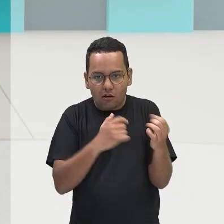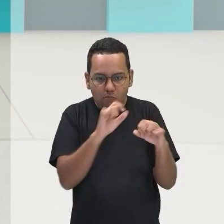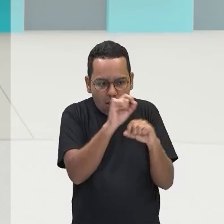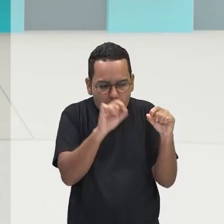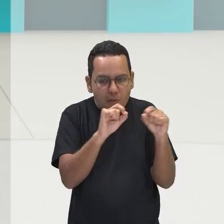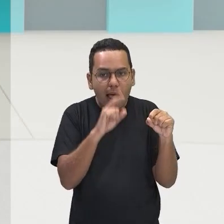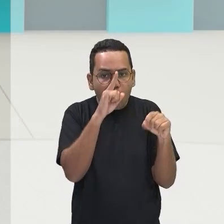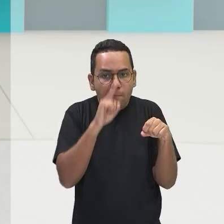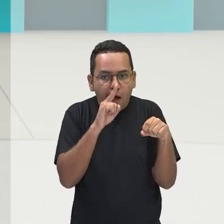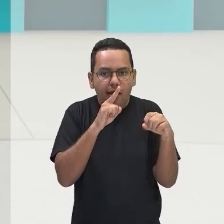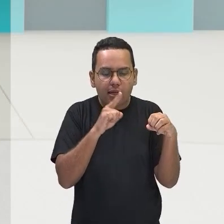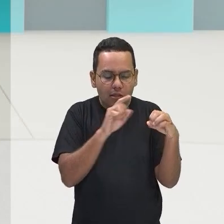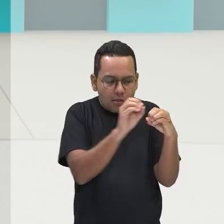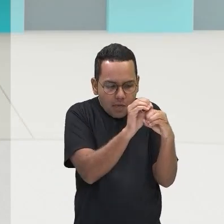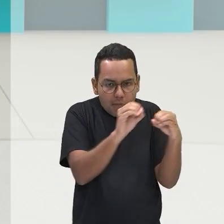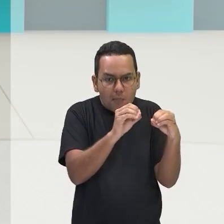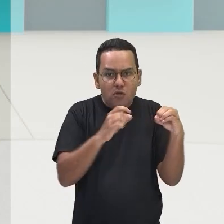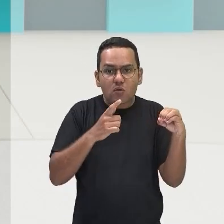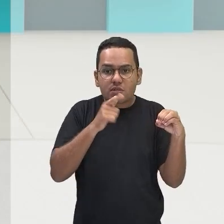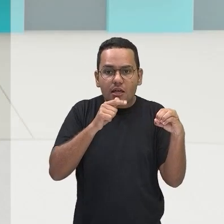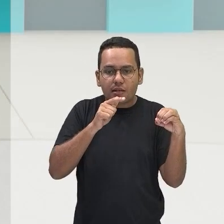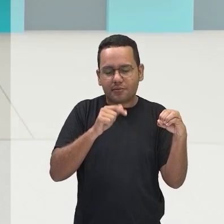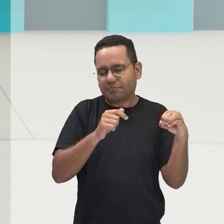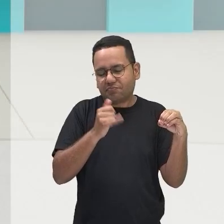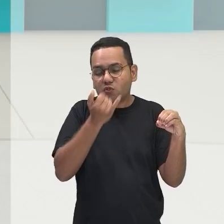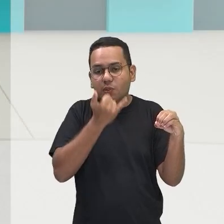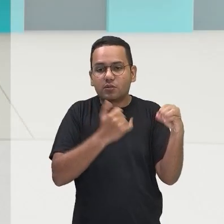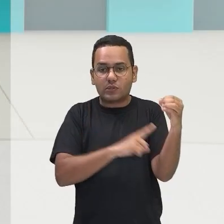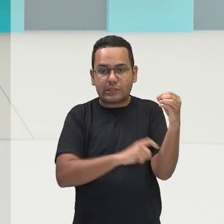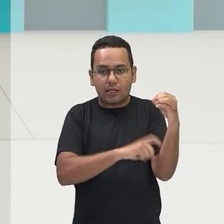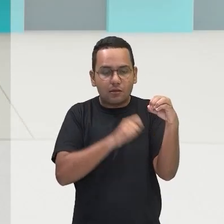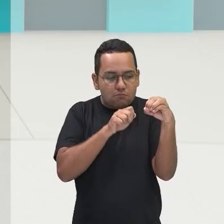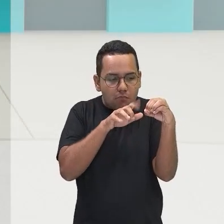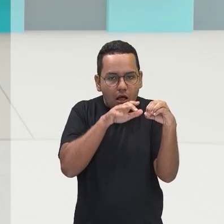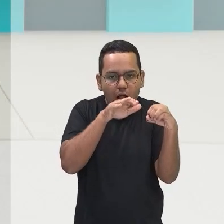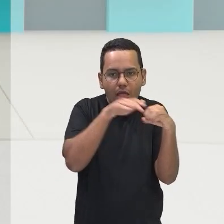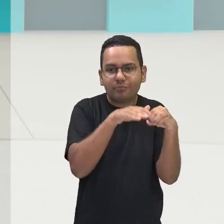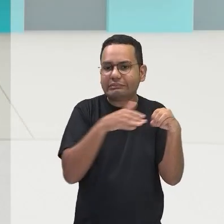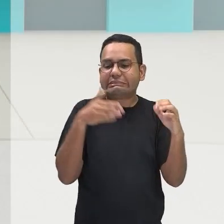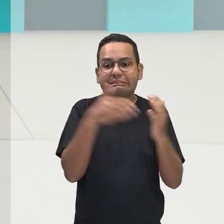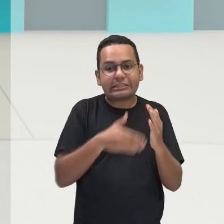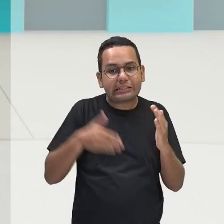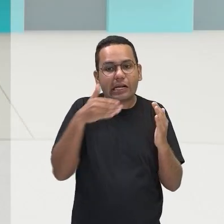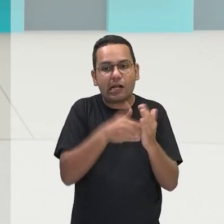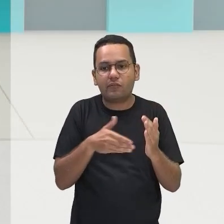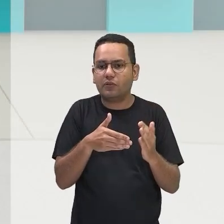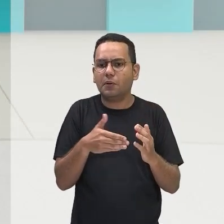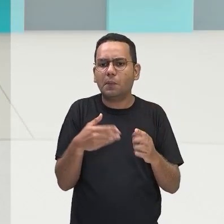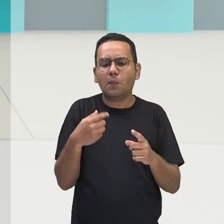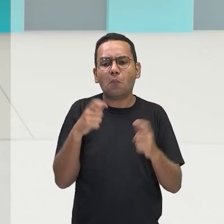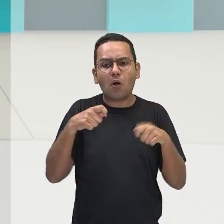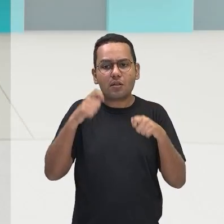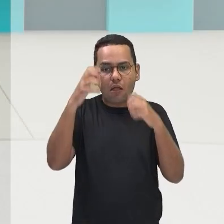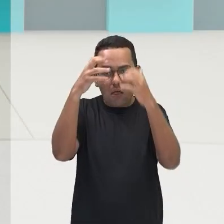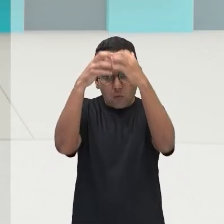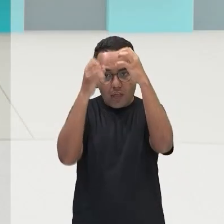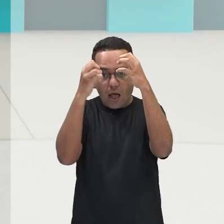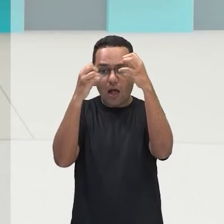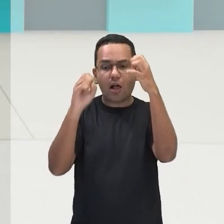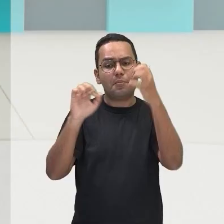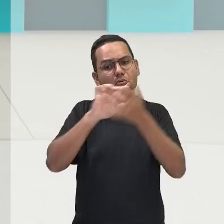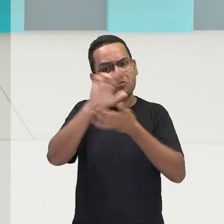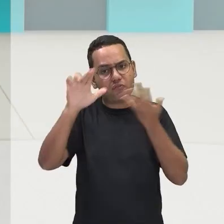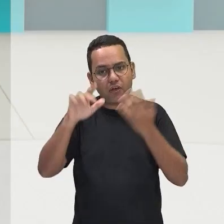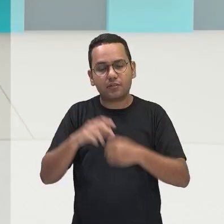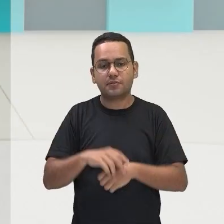derrame e vai por aí, né? Por causa do quê? Da nossa má alimentação, ou também, você que fuma, também